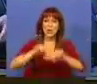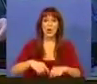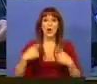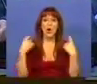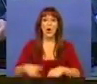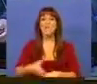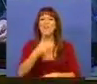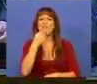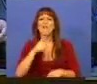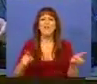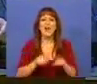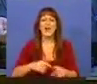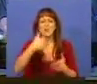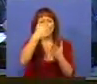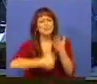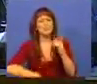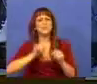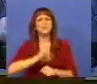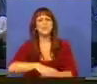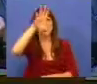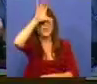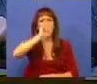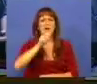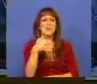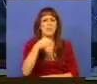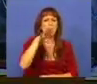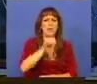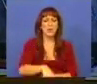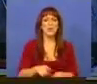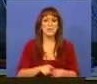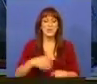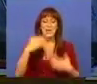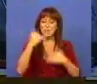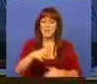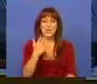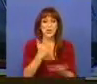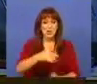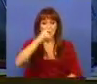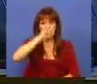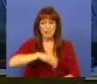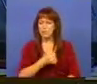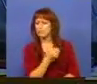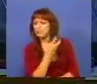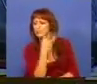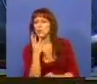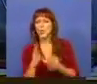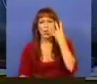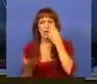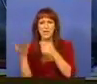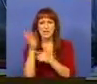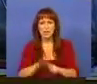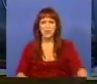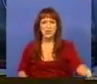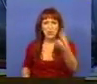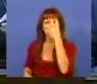velha versão do governo do PS. Limito-me a invocar, entre muitos, 4